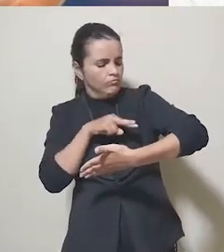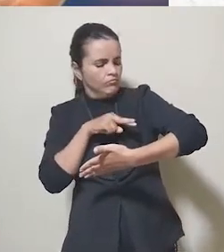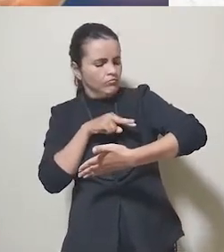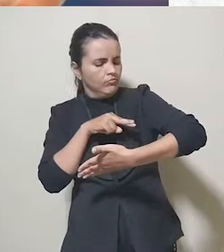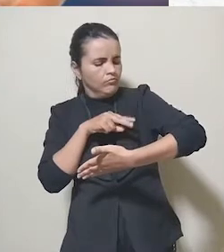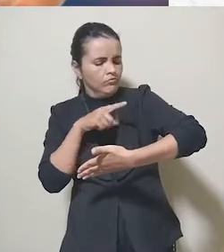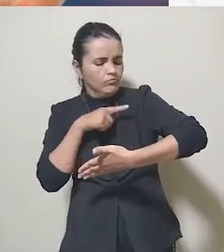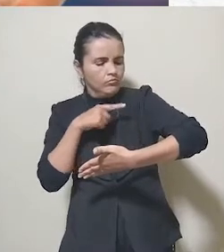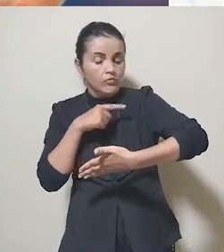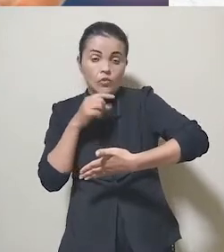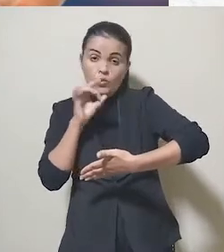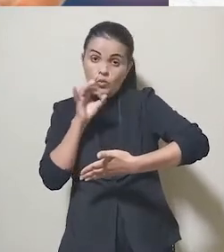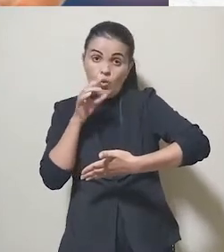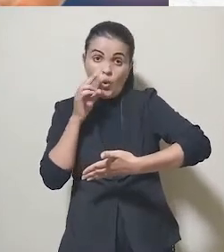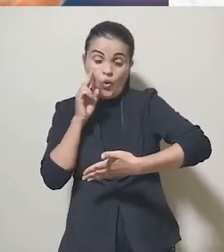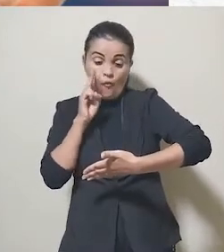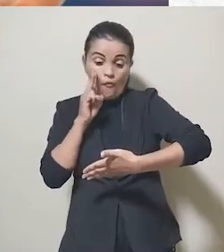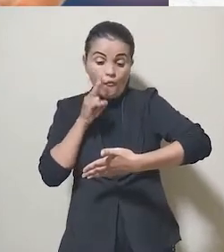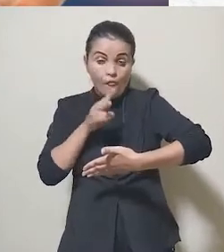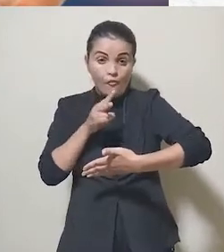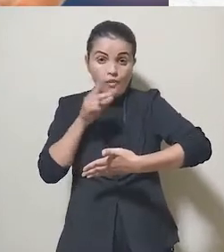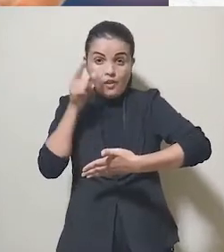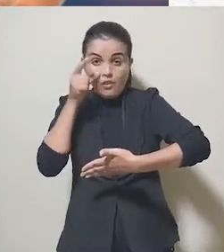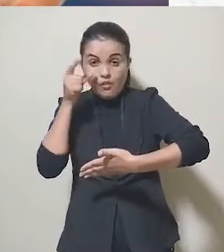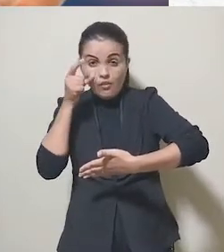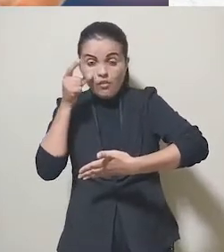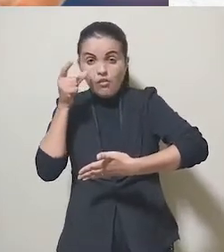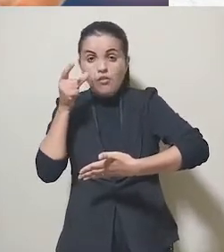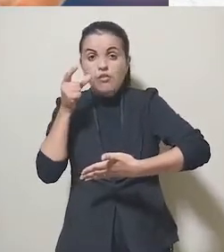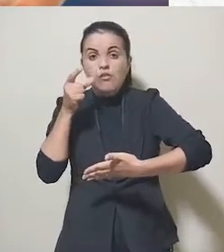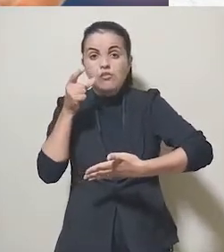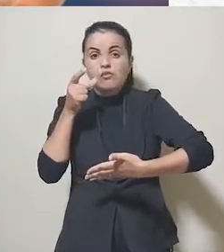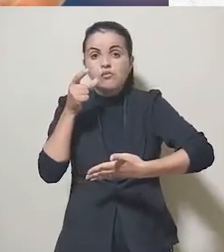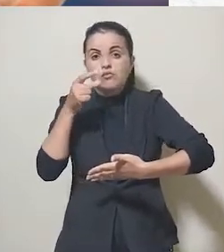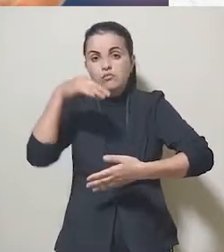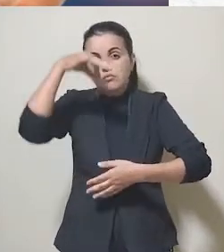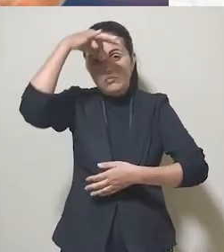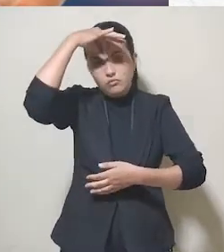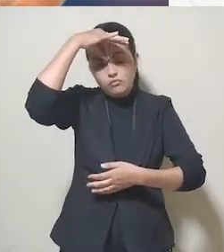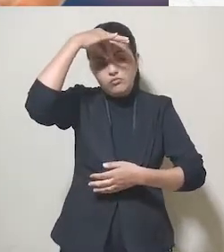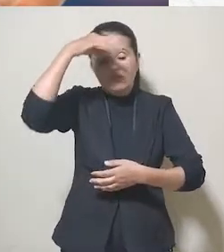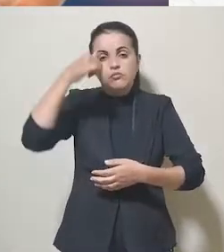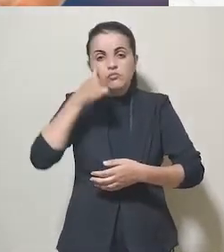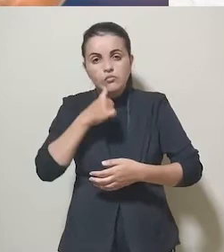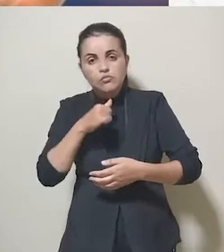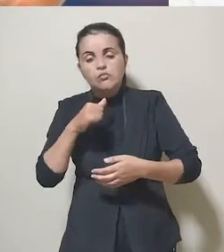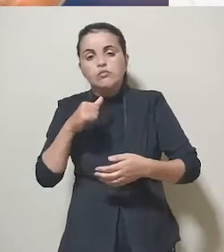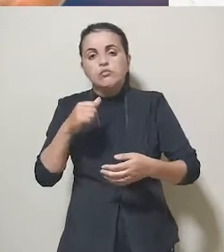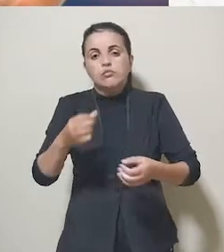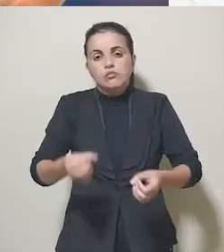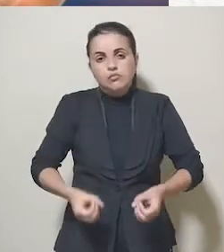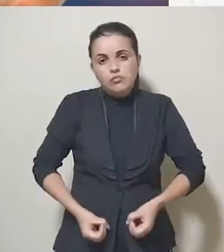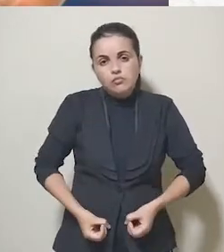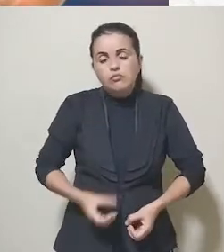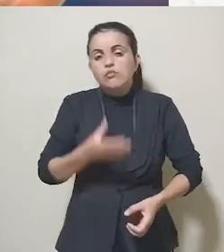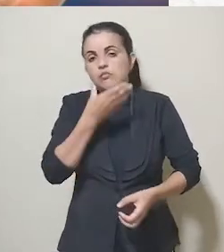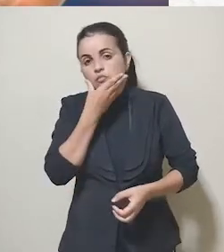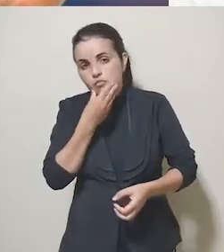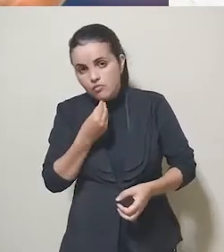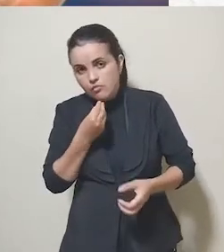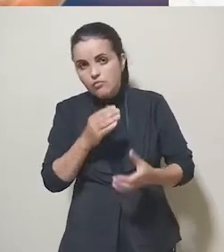olhe os órgãos genitais. Se tiver pênis, a gente sabe que é menino, se tiver vagina, a gente sabe que é menina.